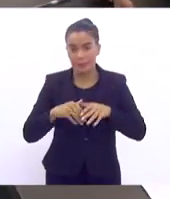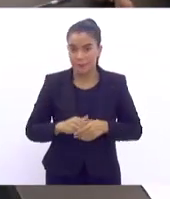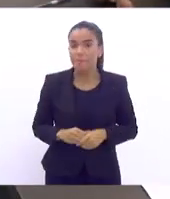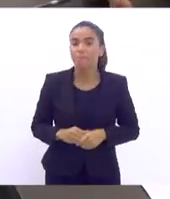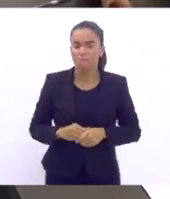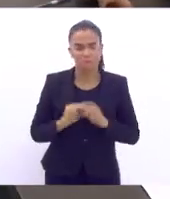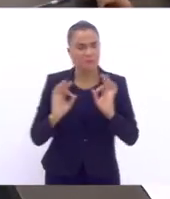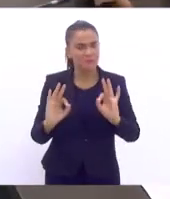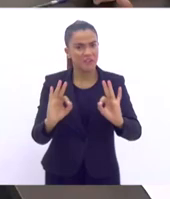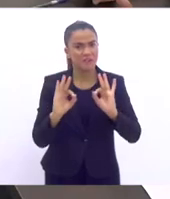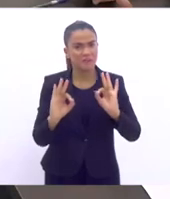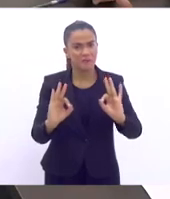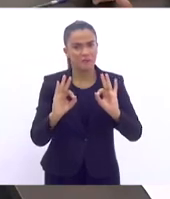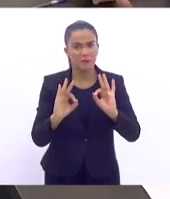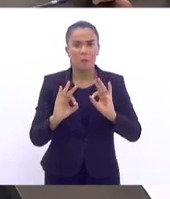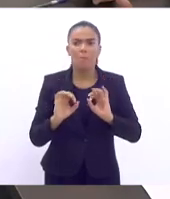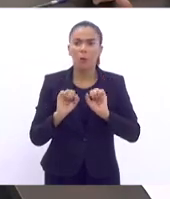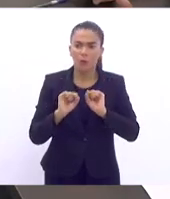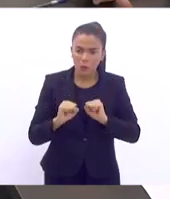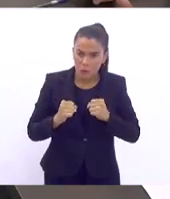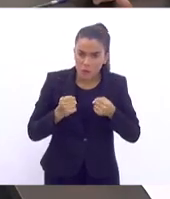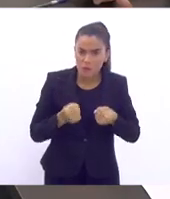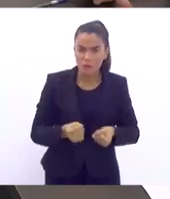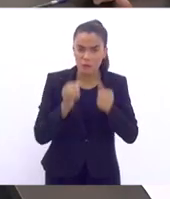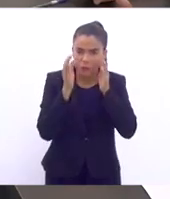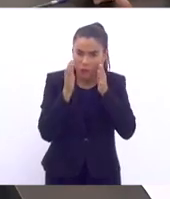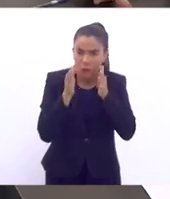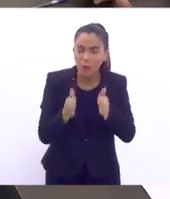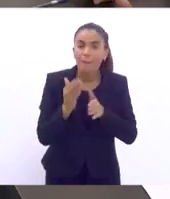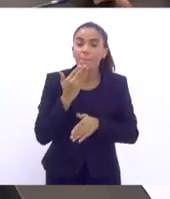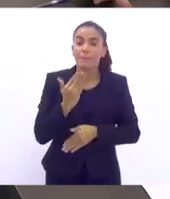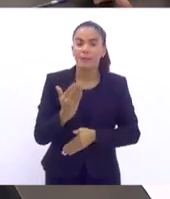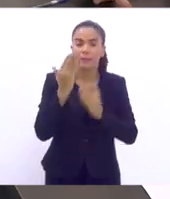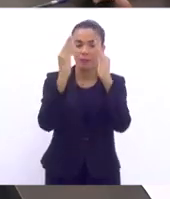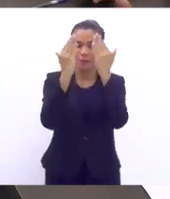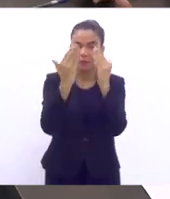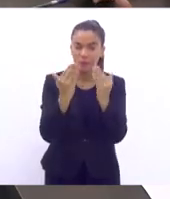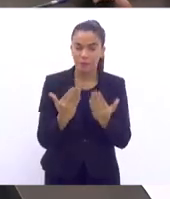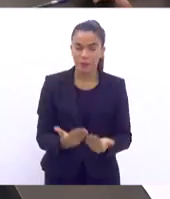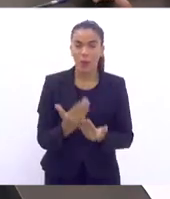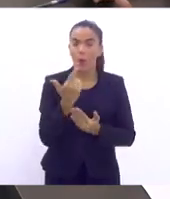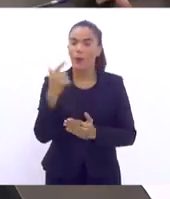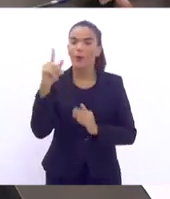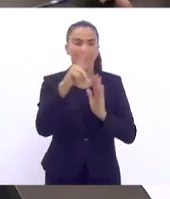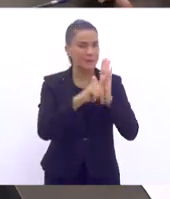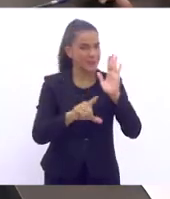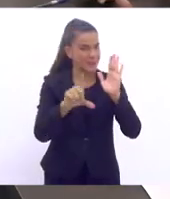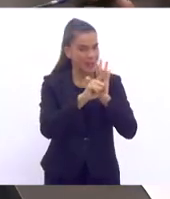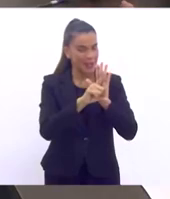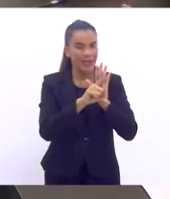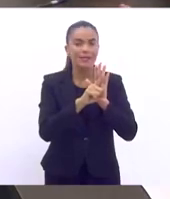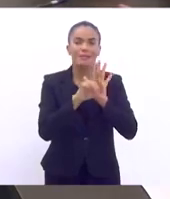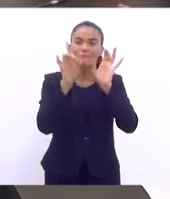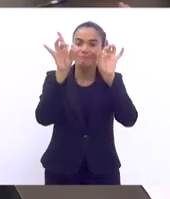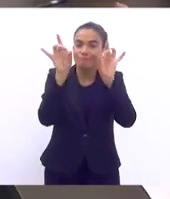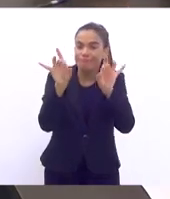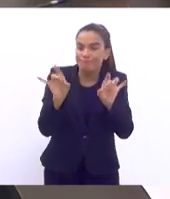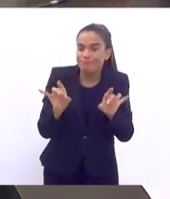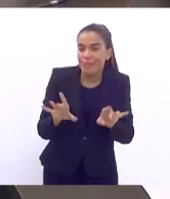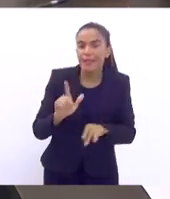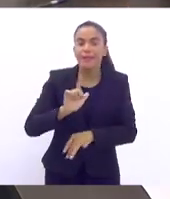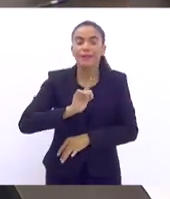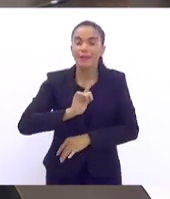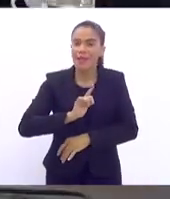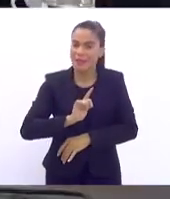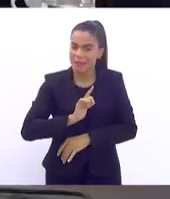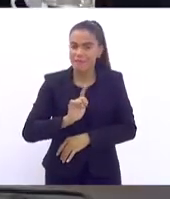perfeito a gente pode fazer um esforço concentrado de pedidos de vista que outros projetos em pautas Ordinárias teve